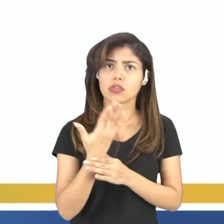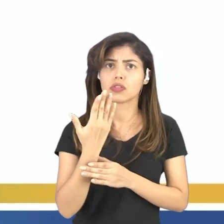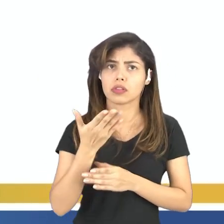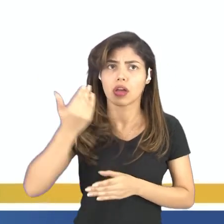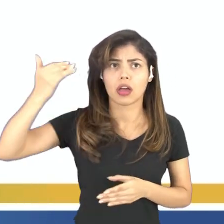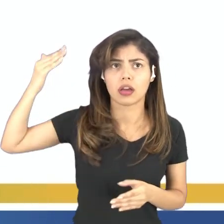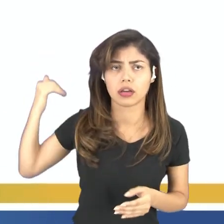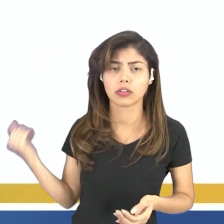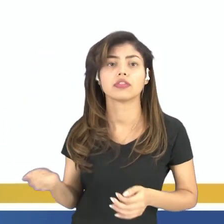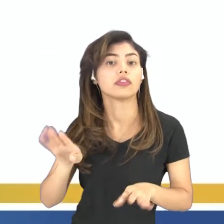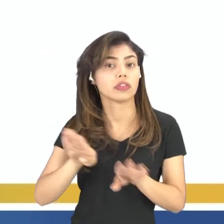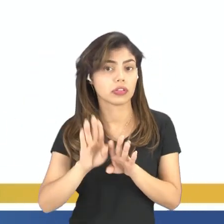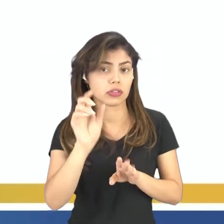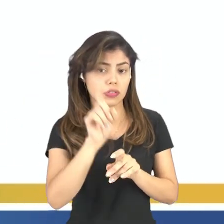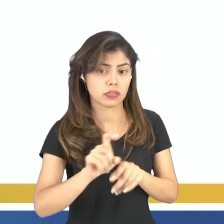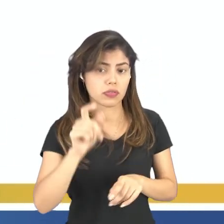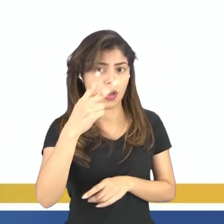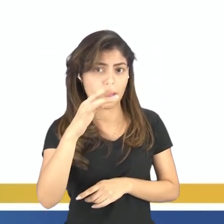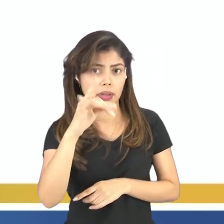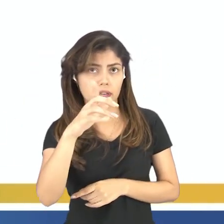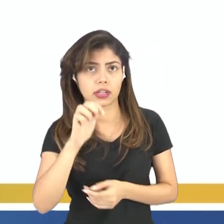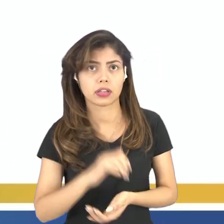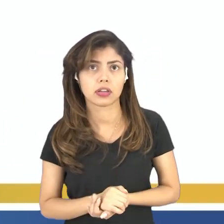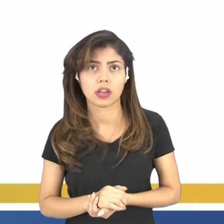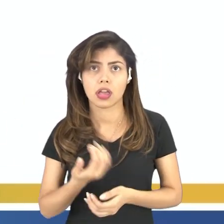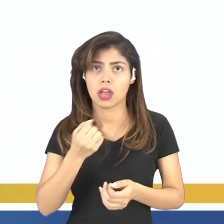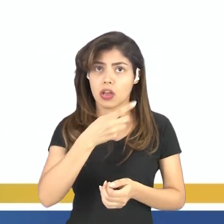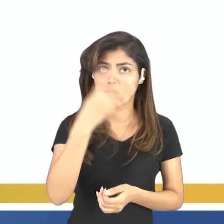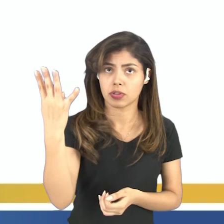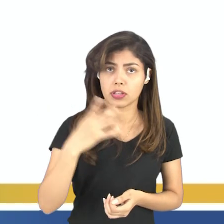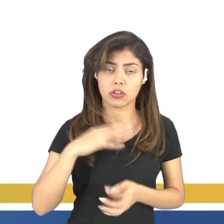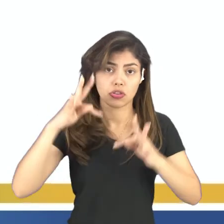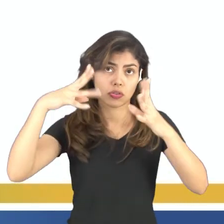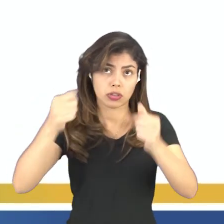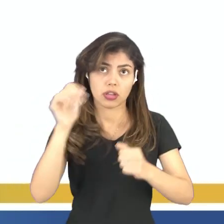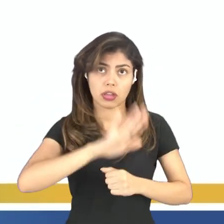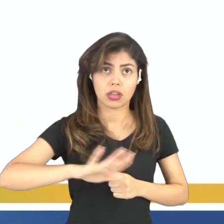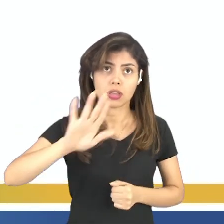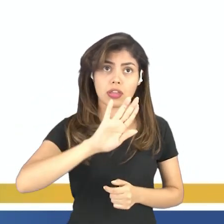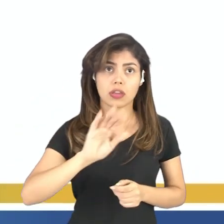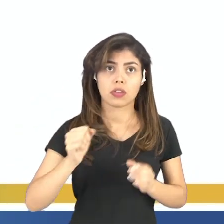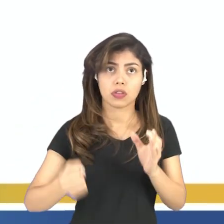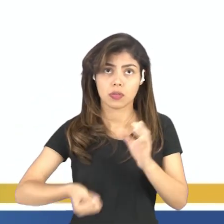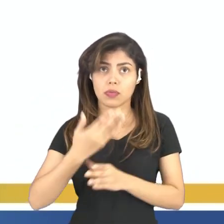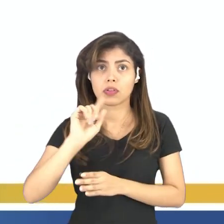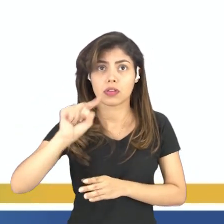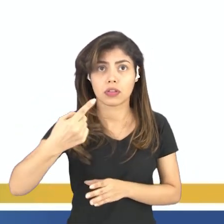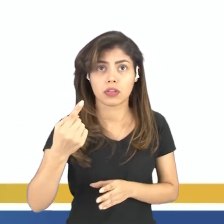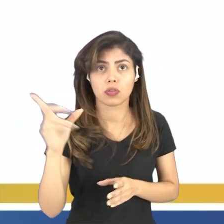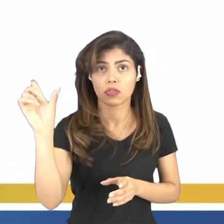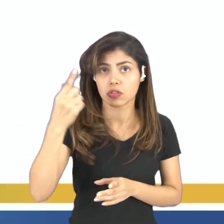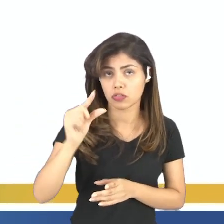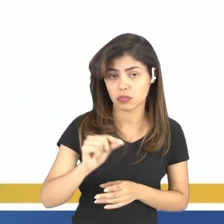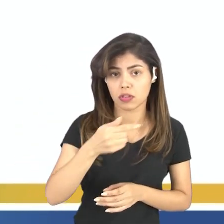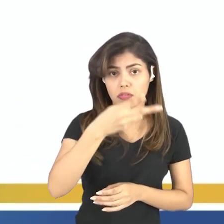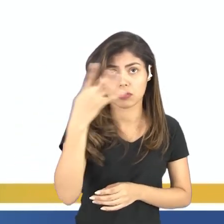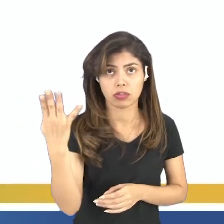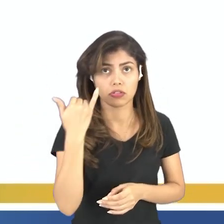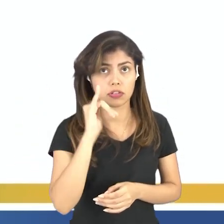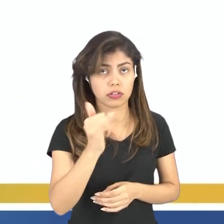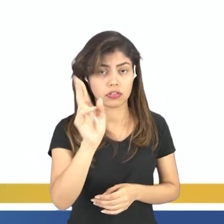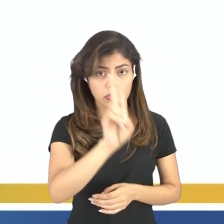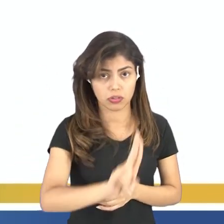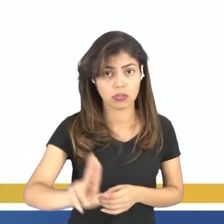forma útil. Mas a quantidade total de energia existente antes do aparelho funcionar é igual à quantidade de energia